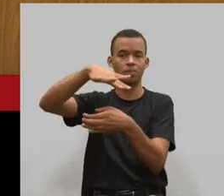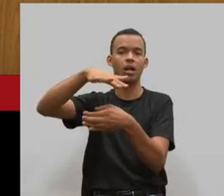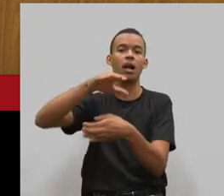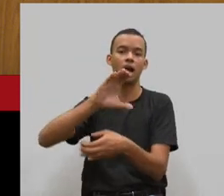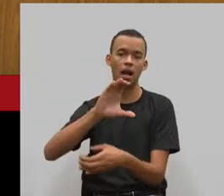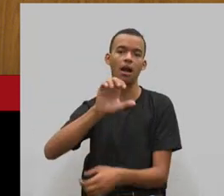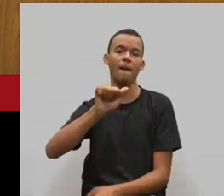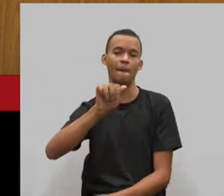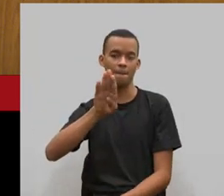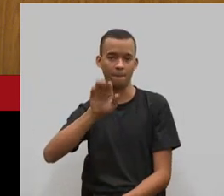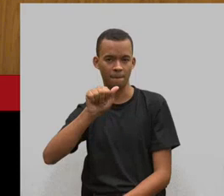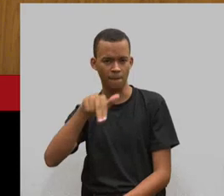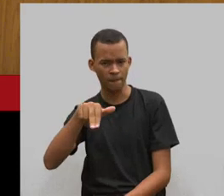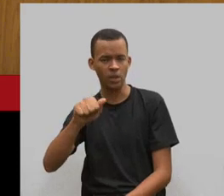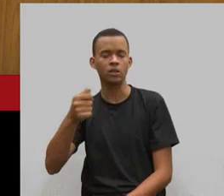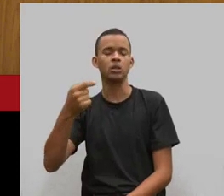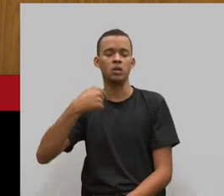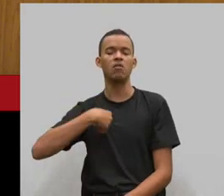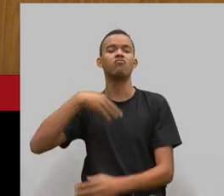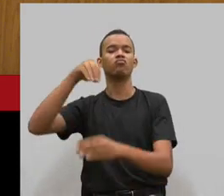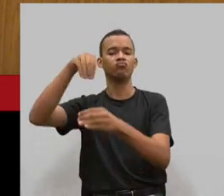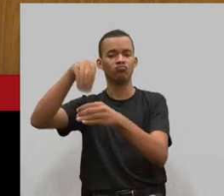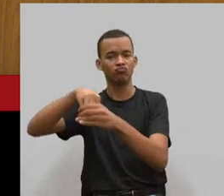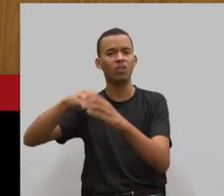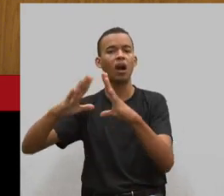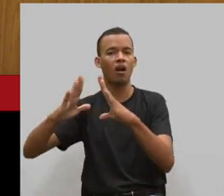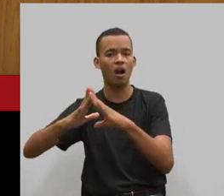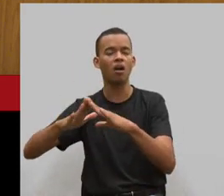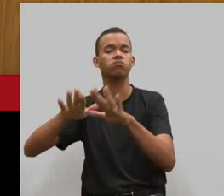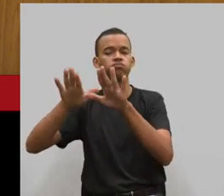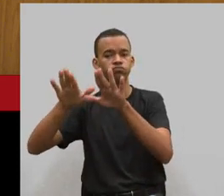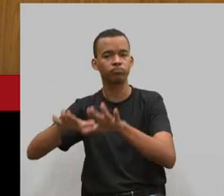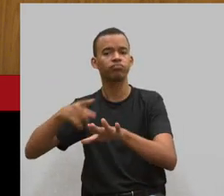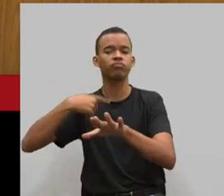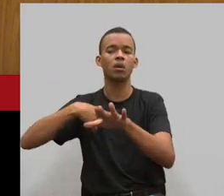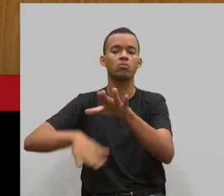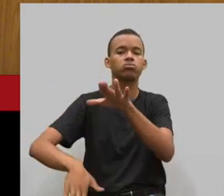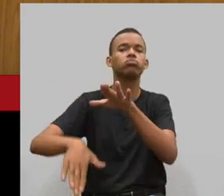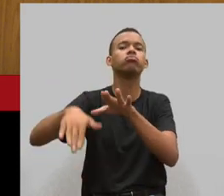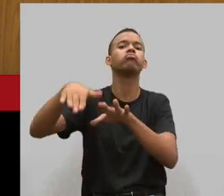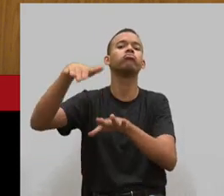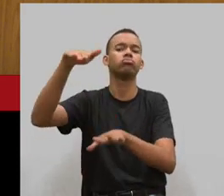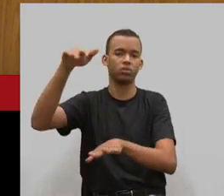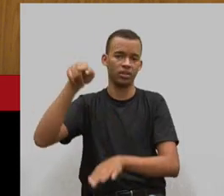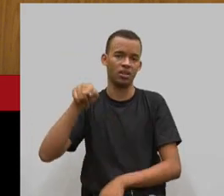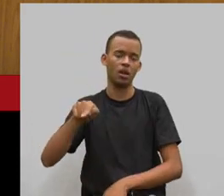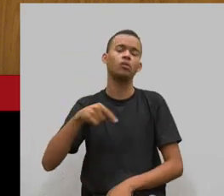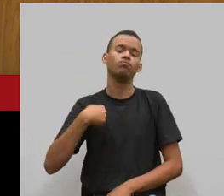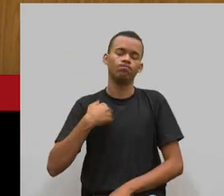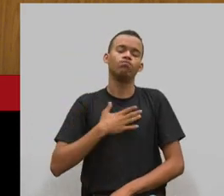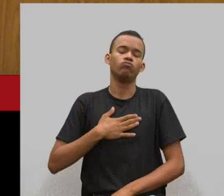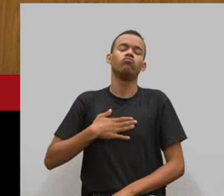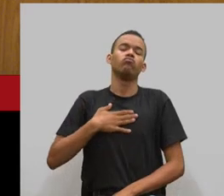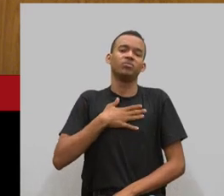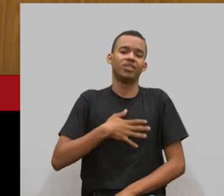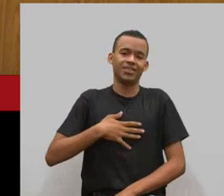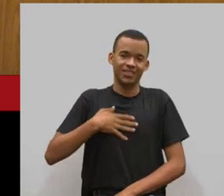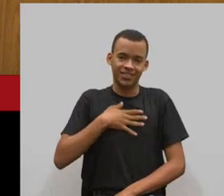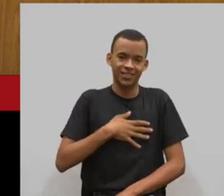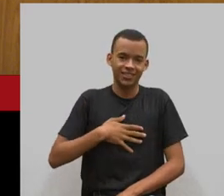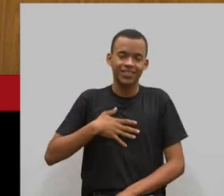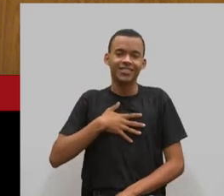onde que eu fui nascido e criado lá eh então eu a gente tem lá cerca de